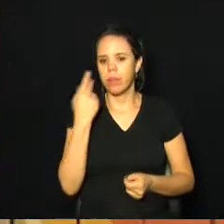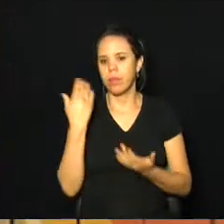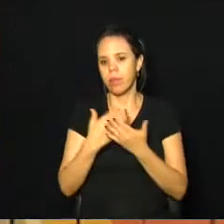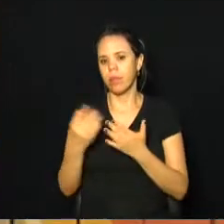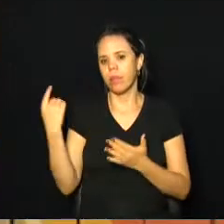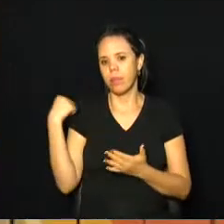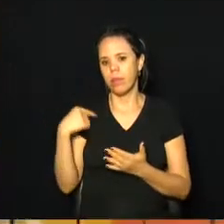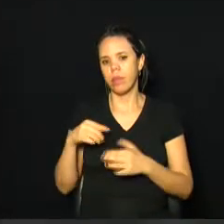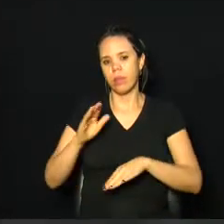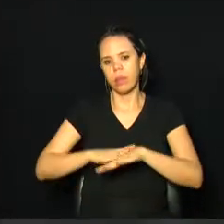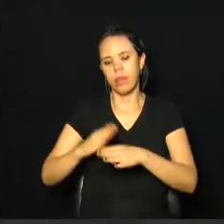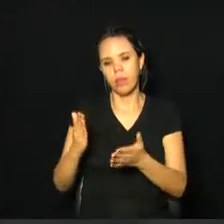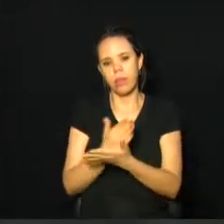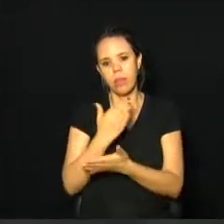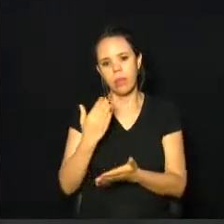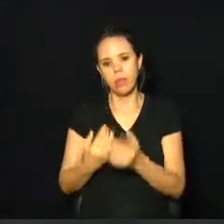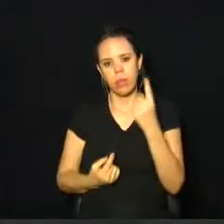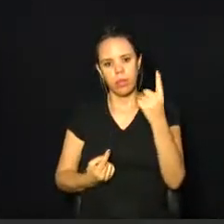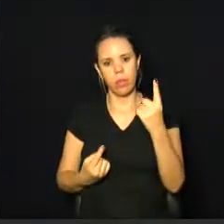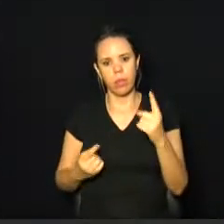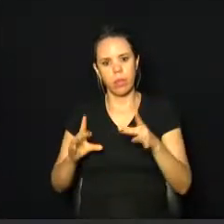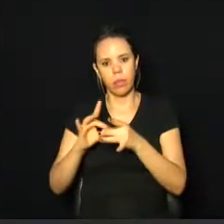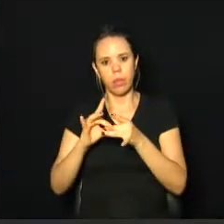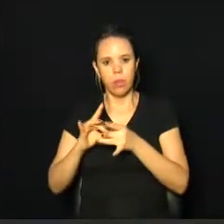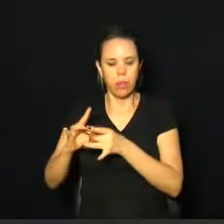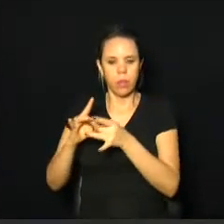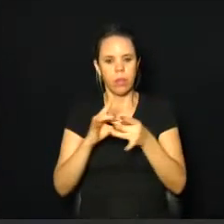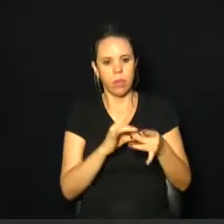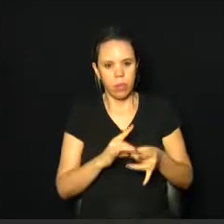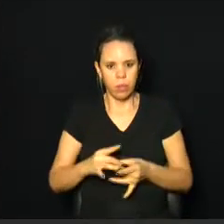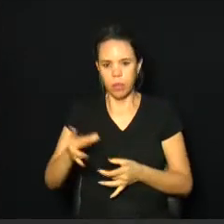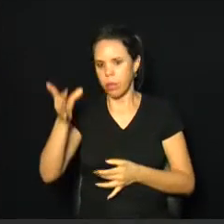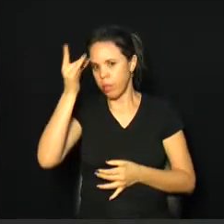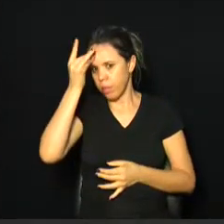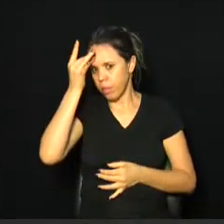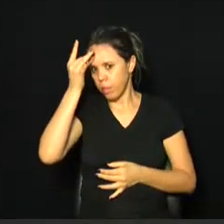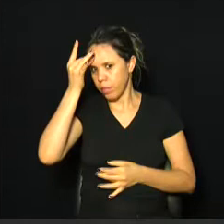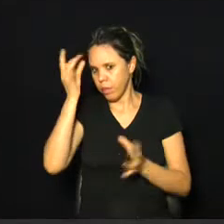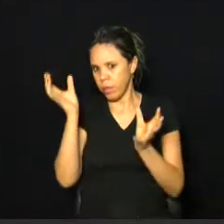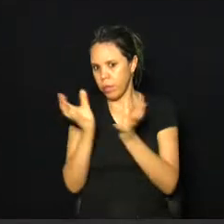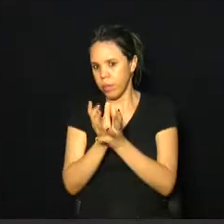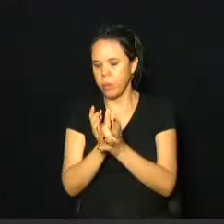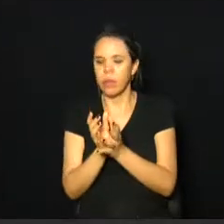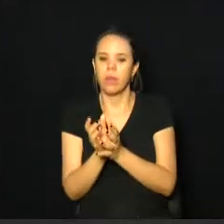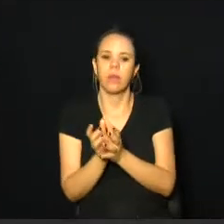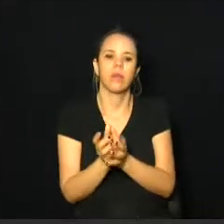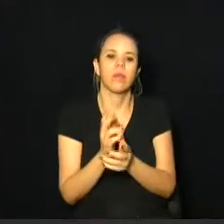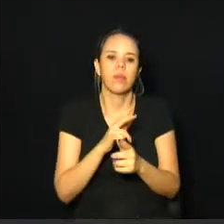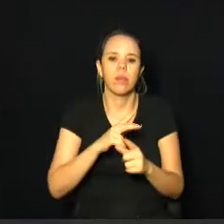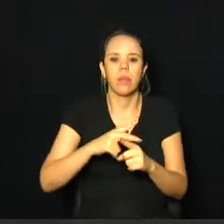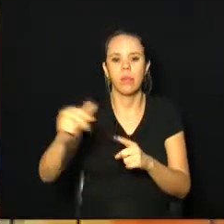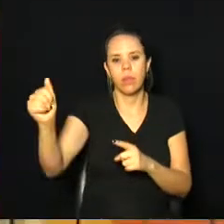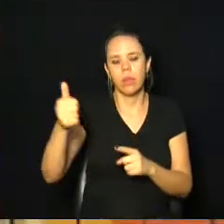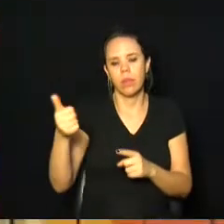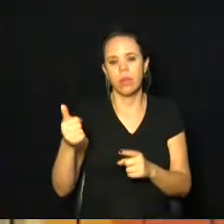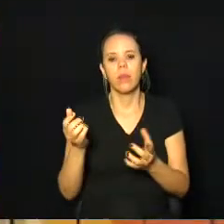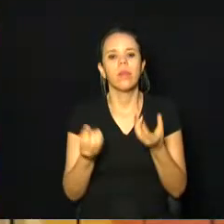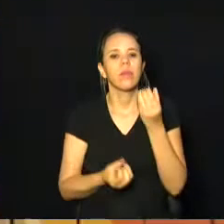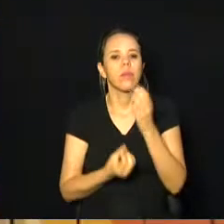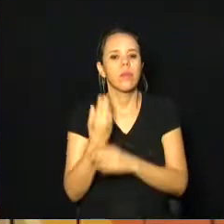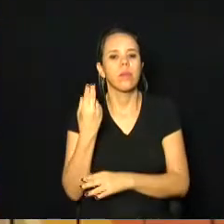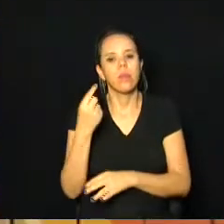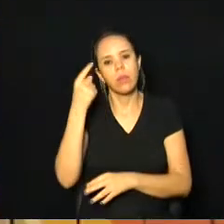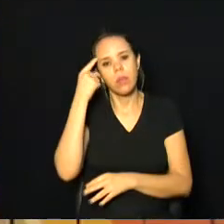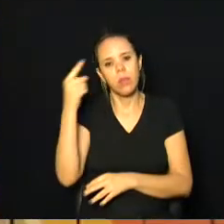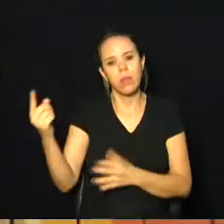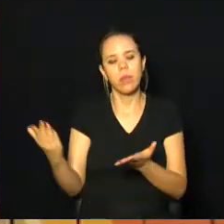que você é autor do livro Um por Todos, Todos por Um, Lições da Equipe de Vôlei Campeão Olímpica. Primeiro, como que surgiu a